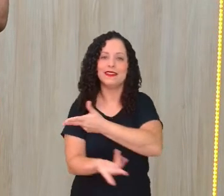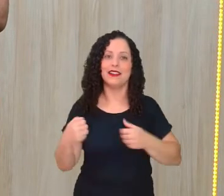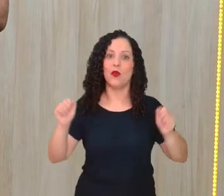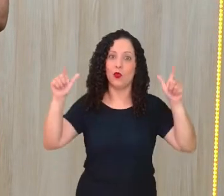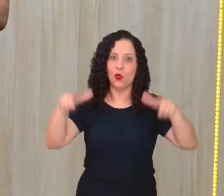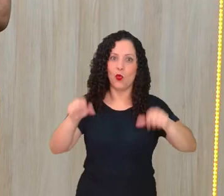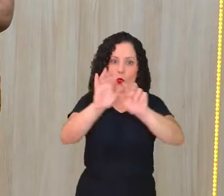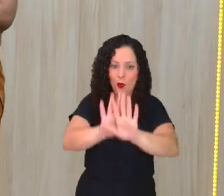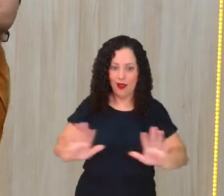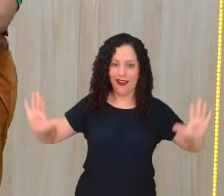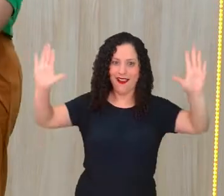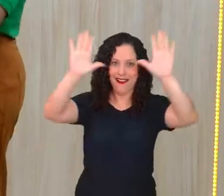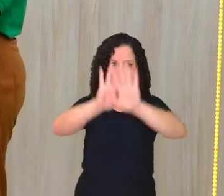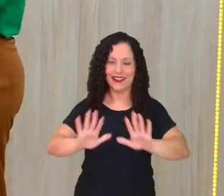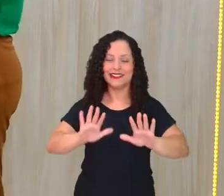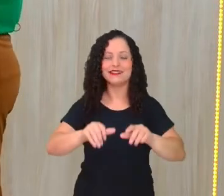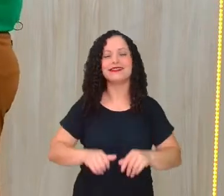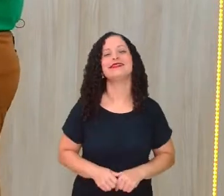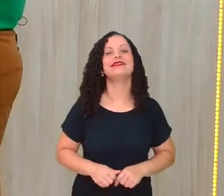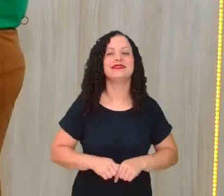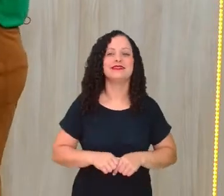duas, que agora é compartilhado. Né?